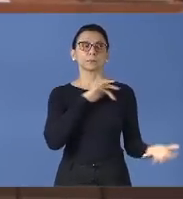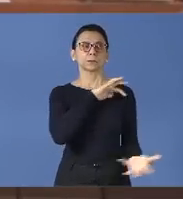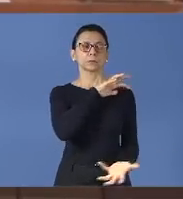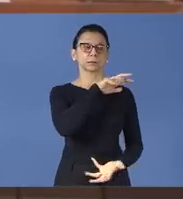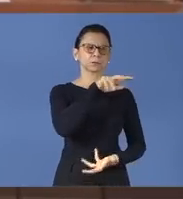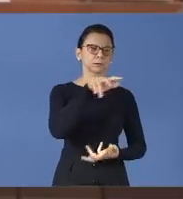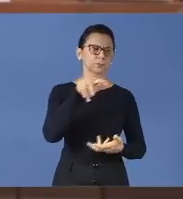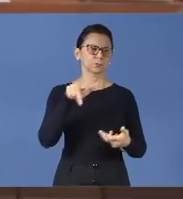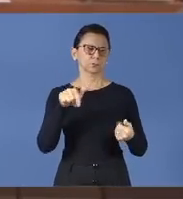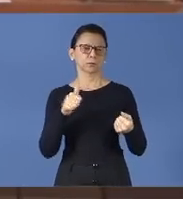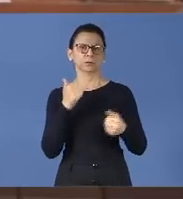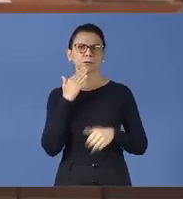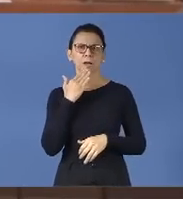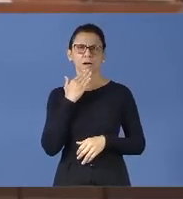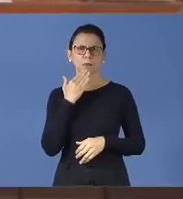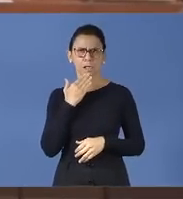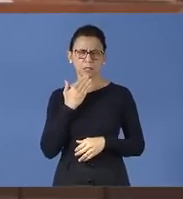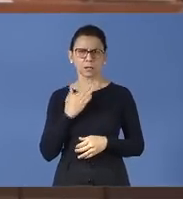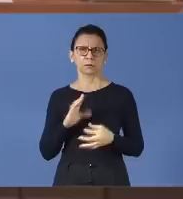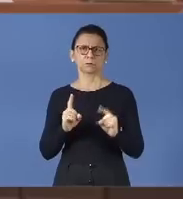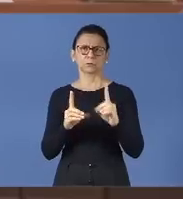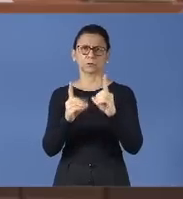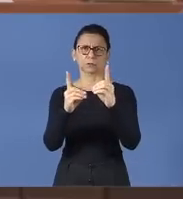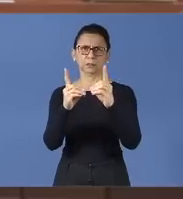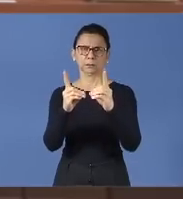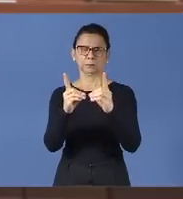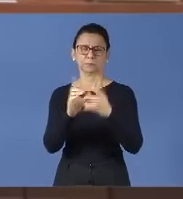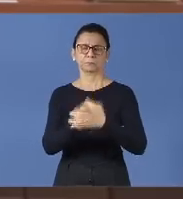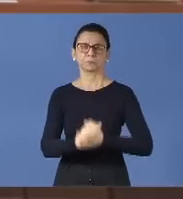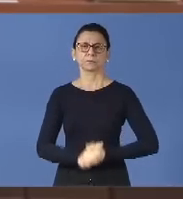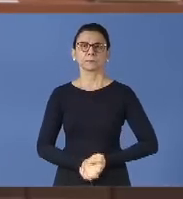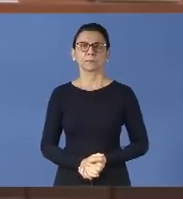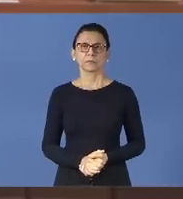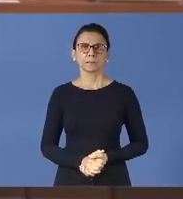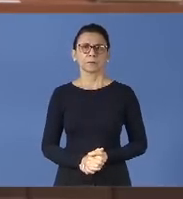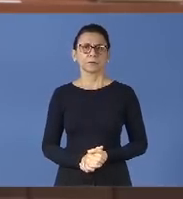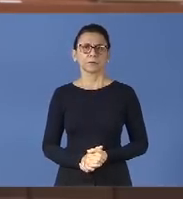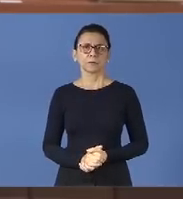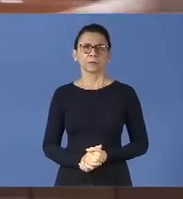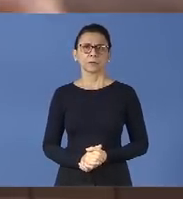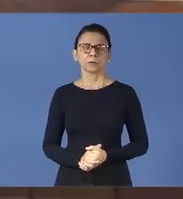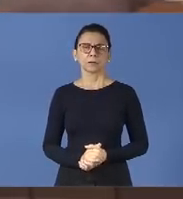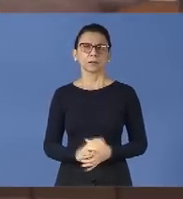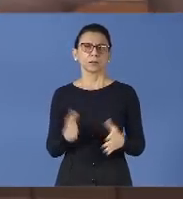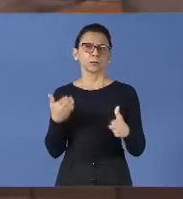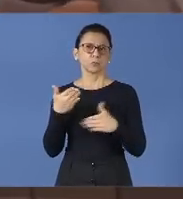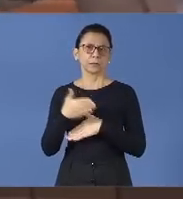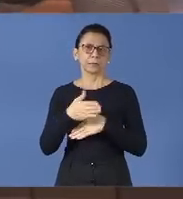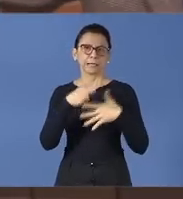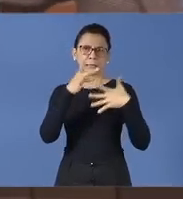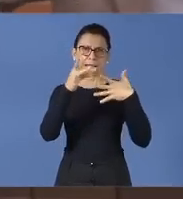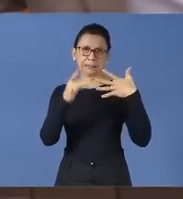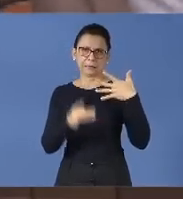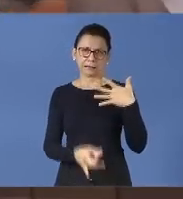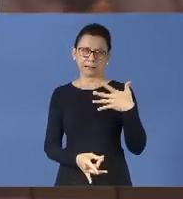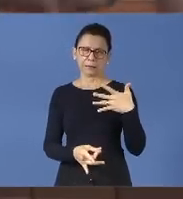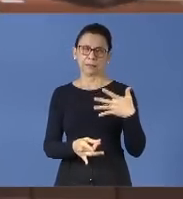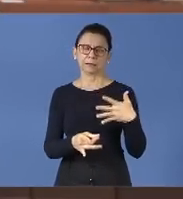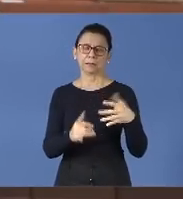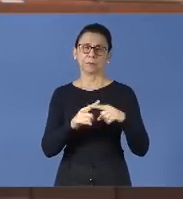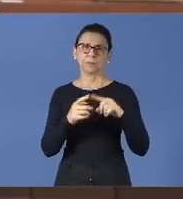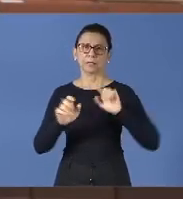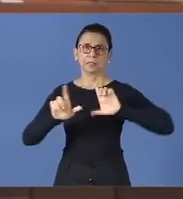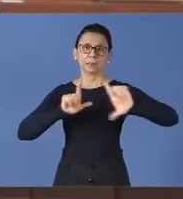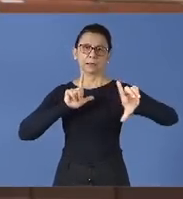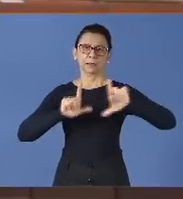totalmente descaracterizada da doutrina. Quando ele coloca, eu não vou entrar nos outros detalhes, mas levita,